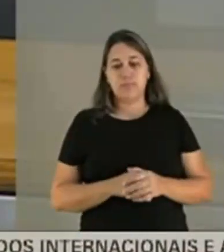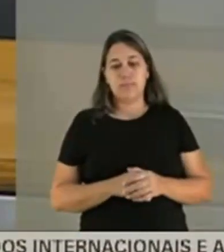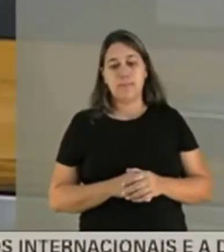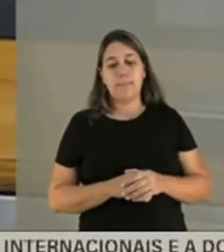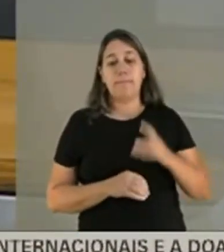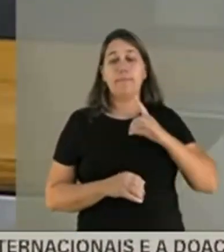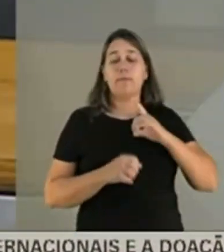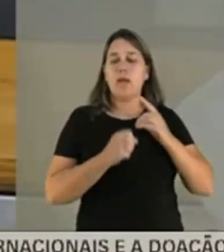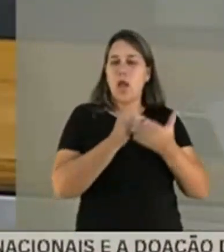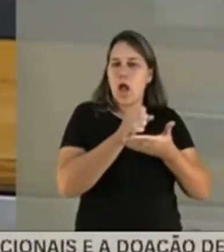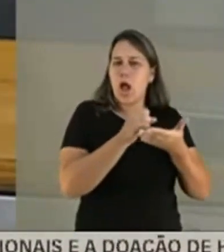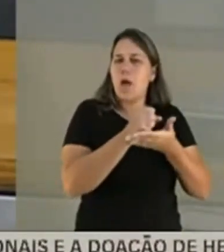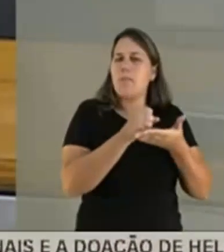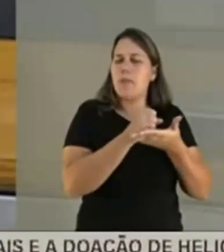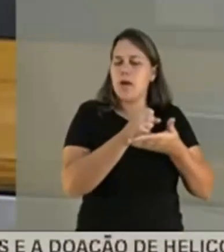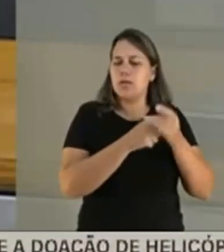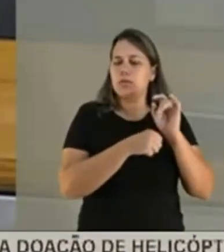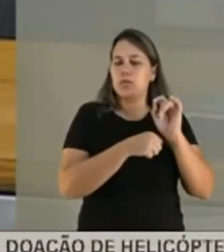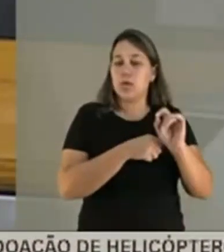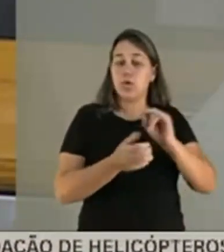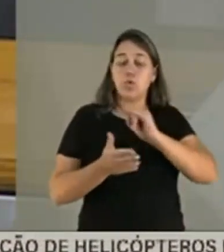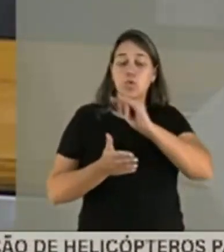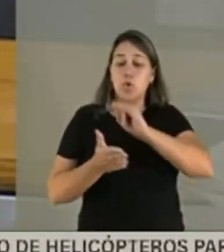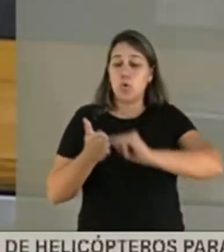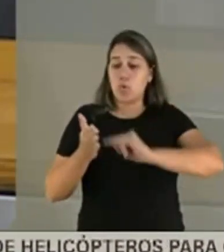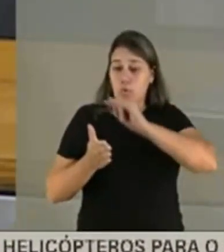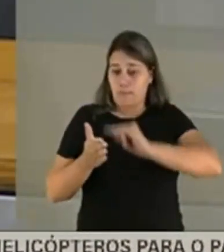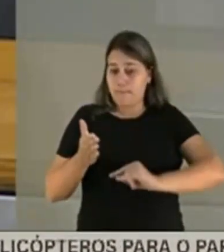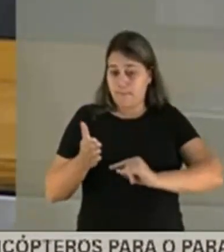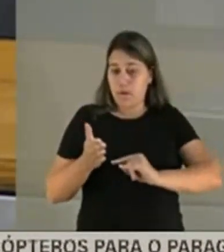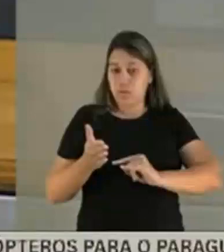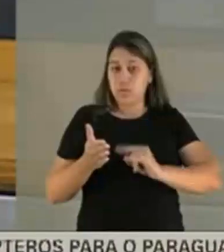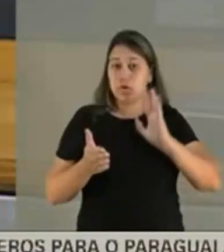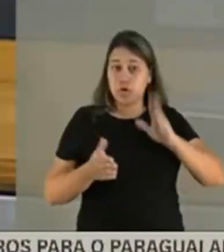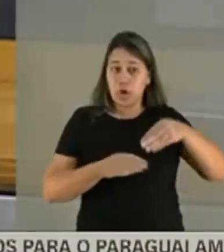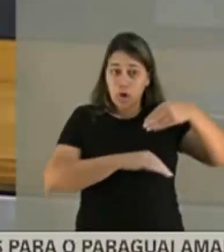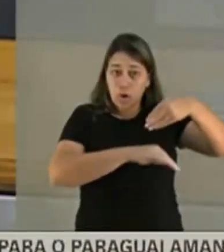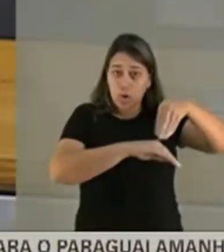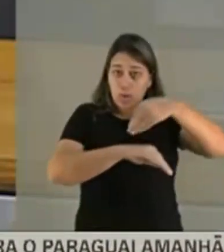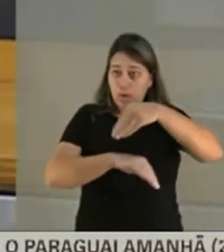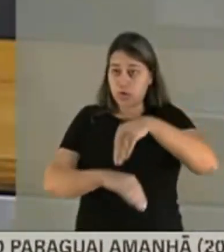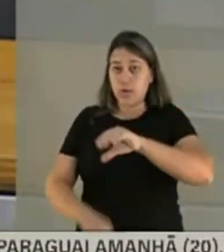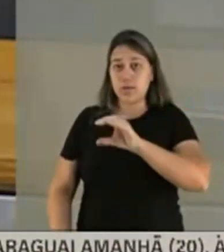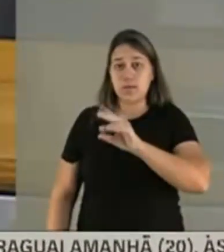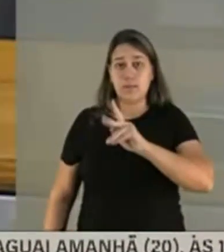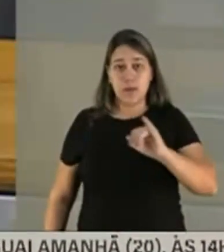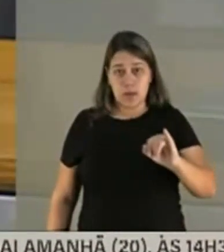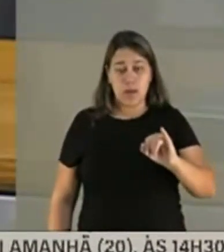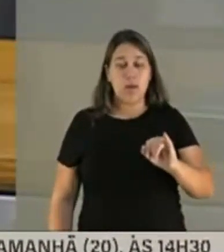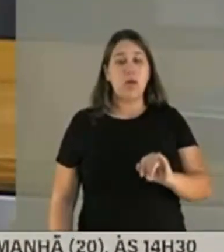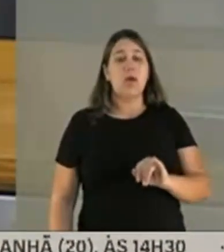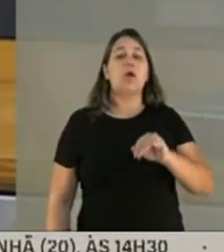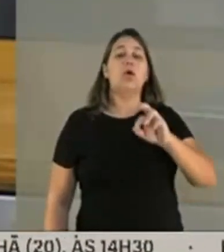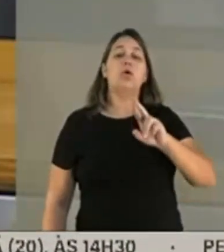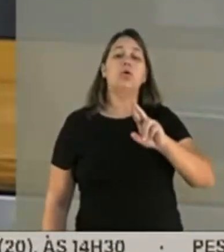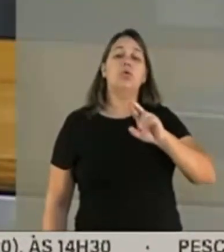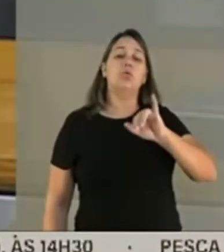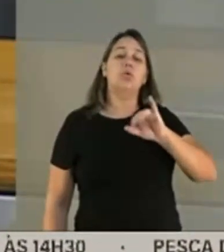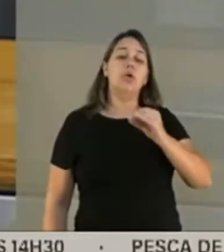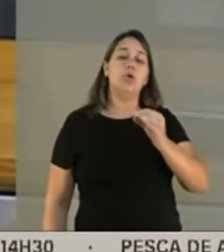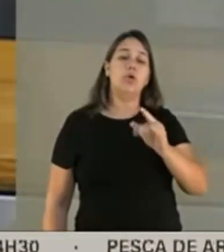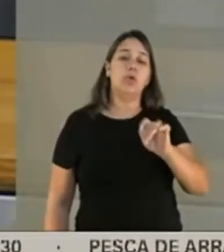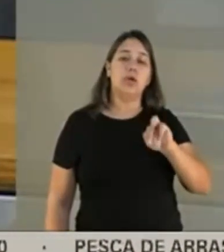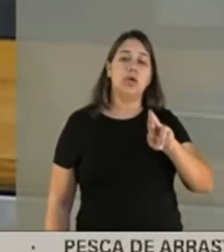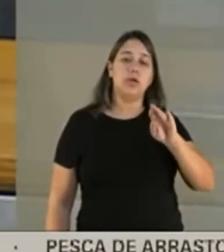aqui com base em documentos que foram compartilhados pela CPI do Rio Grande do Norte, e vale os parabéns